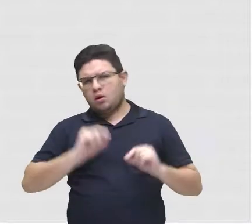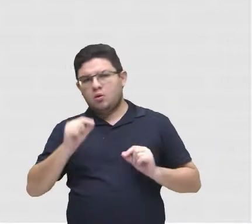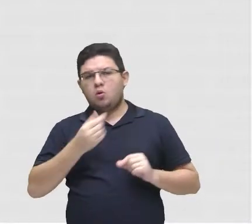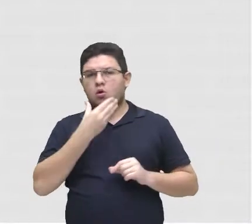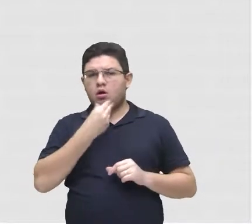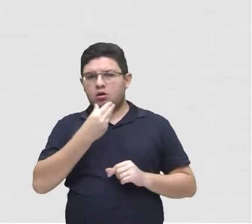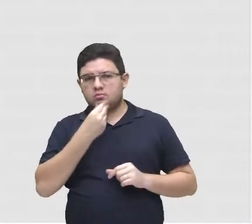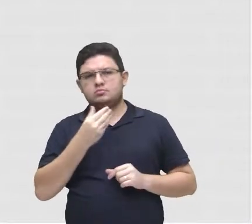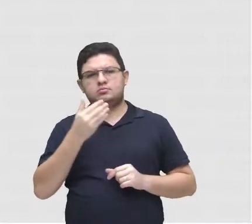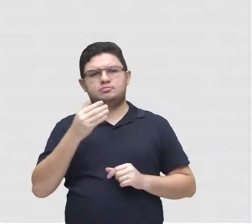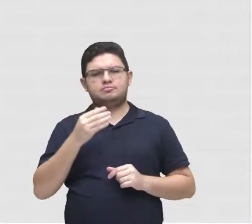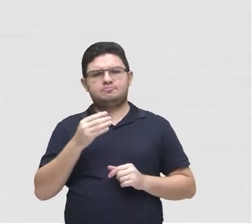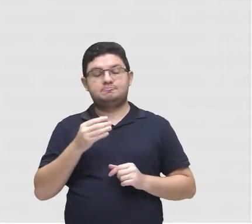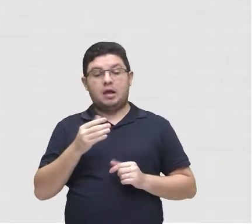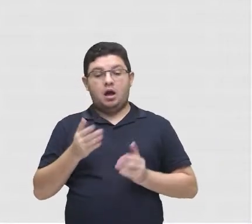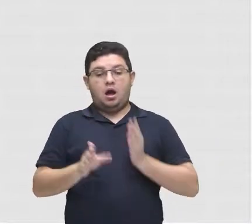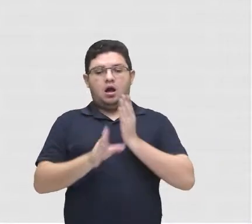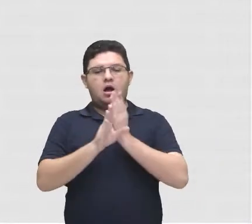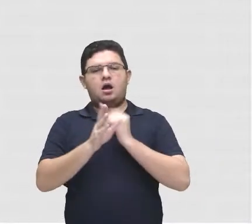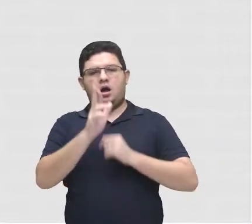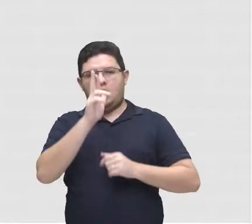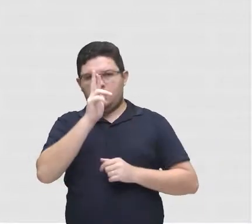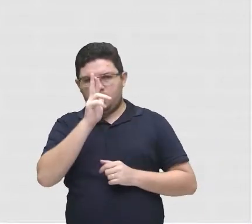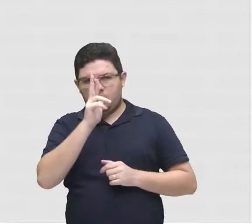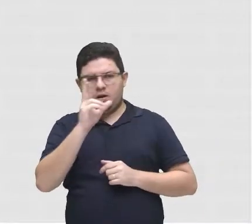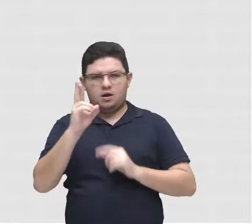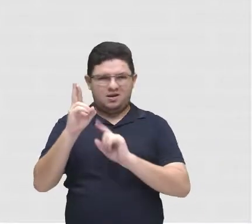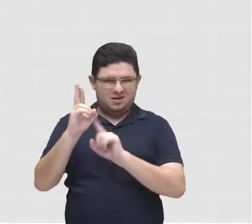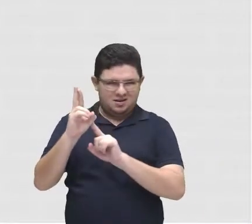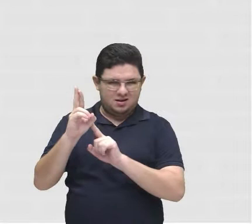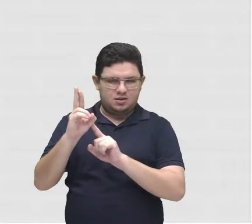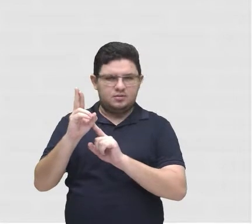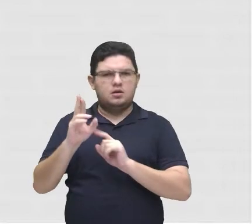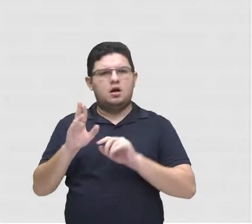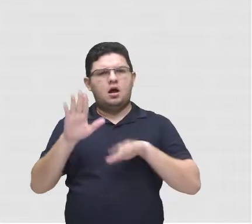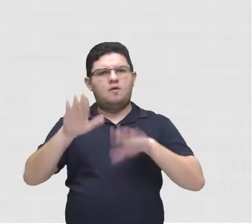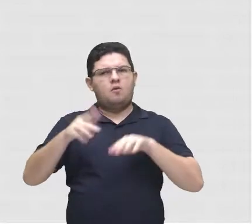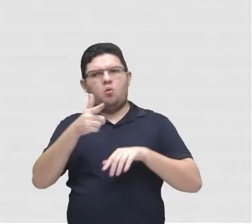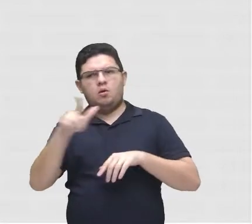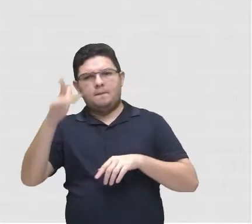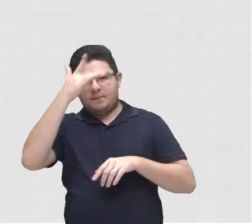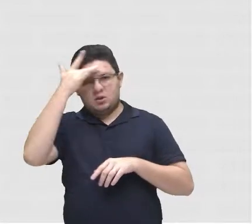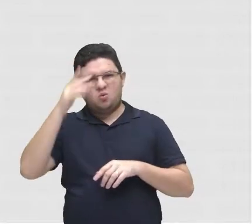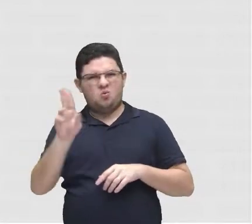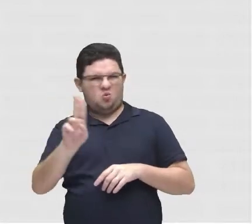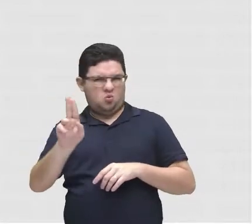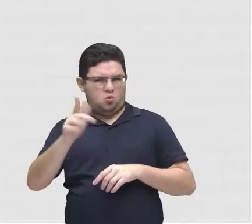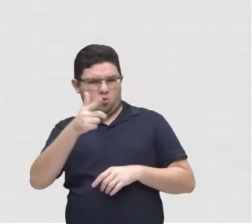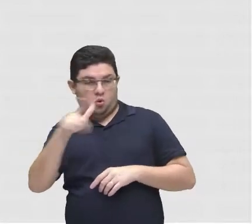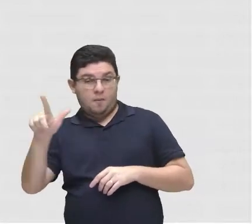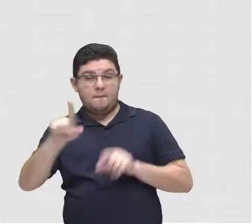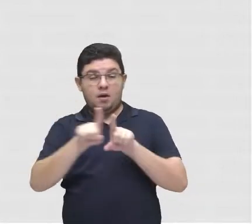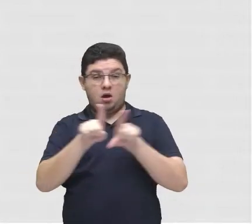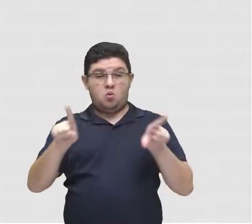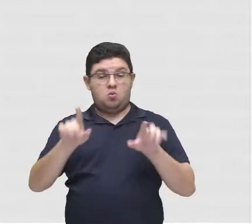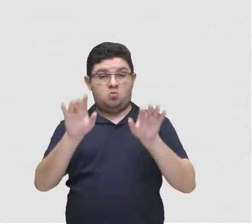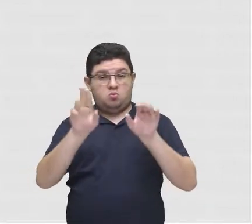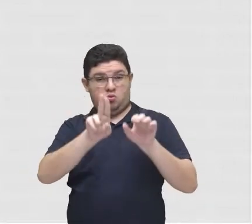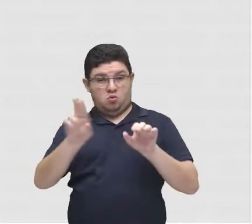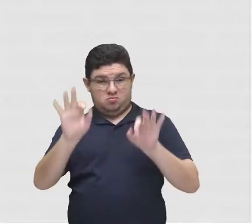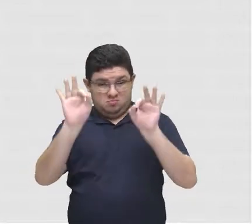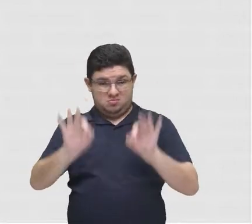e o testículo. O pessoal chama de outro nome, apelida de outros nomes, né? Mas o nome correto são